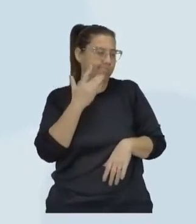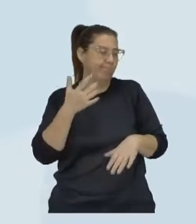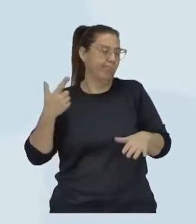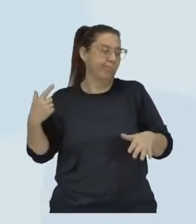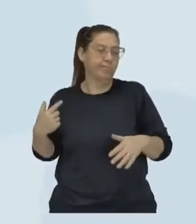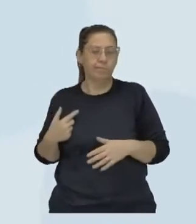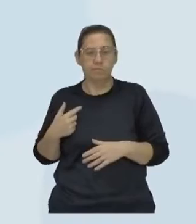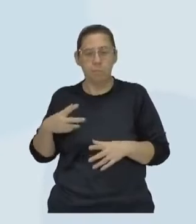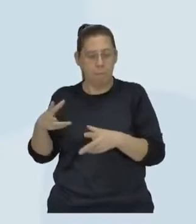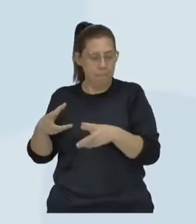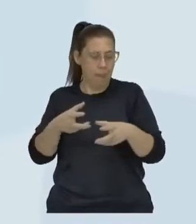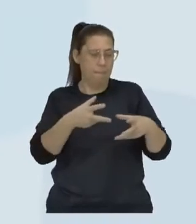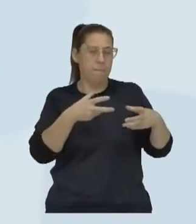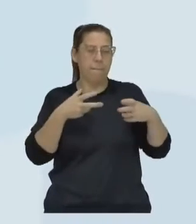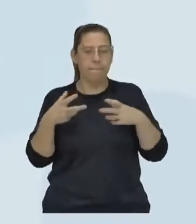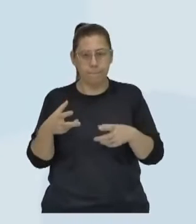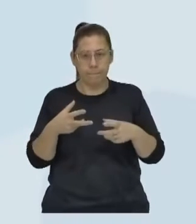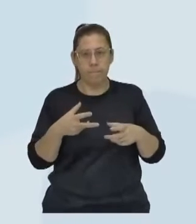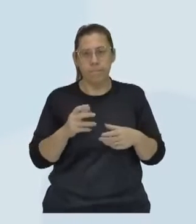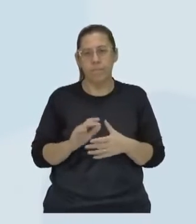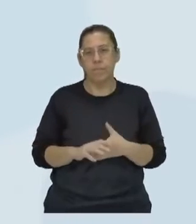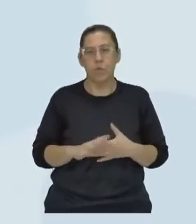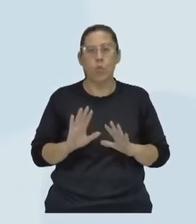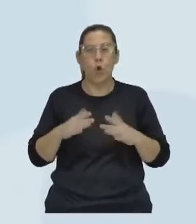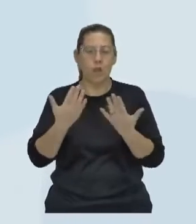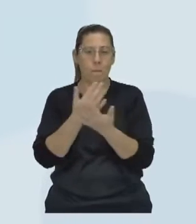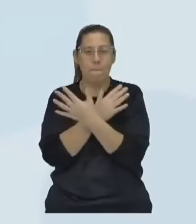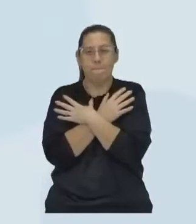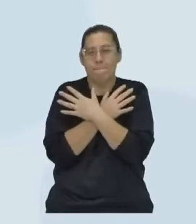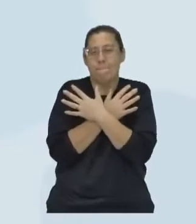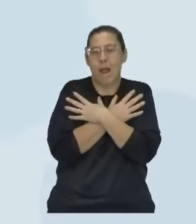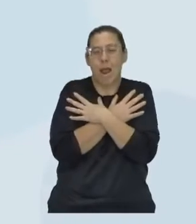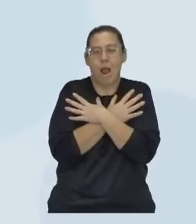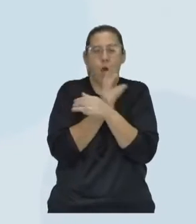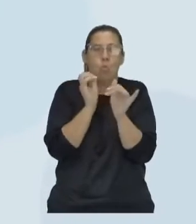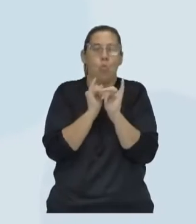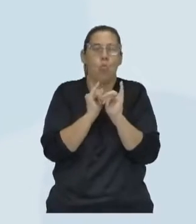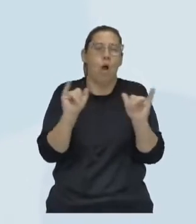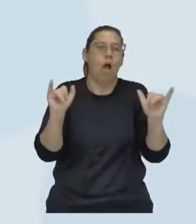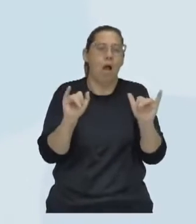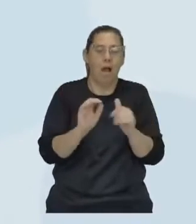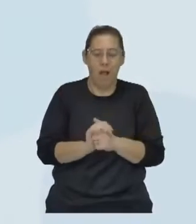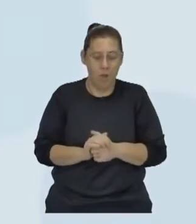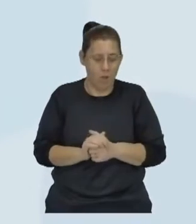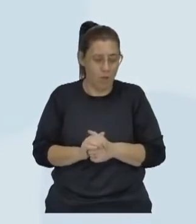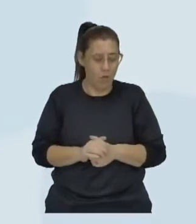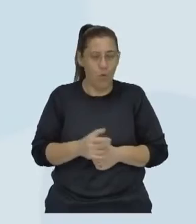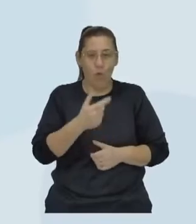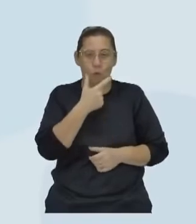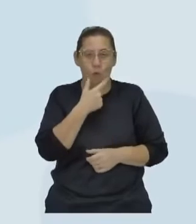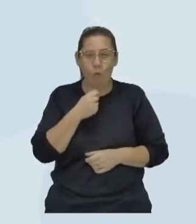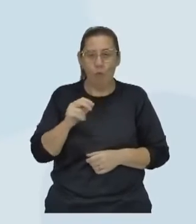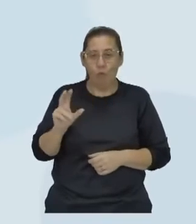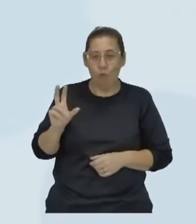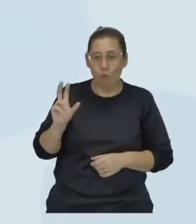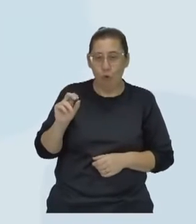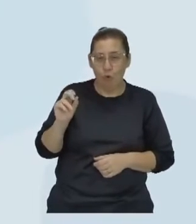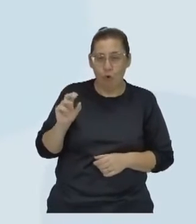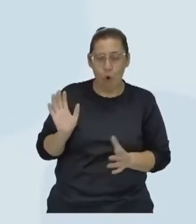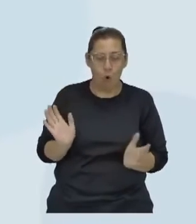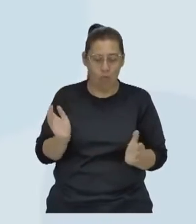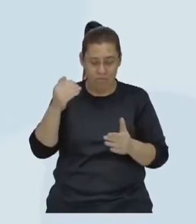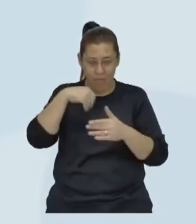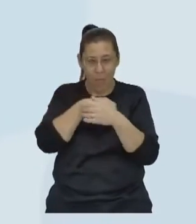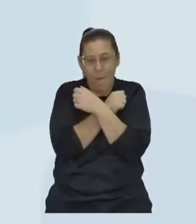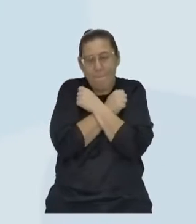profunda. Percebíamos isso no seu abraço. Eu dizia, dentro do abraço do avô. Dentro do abraço do